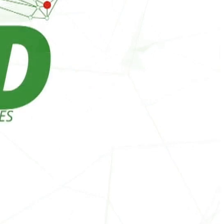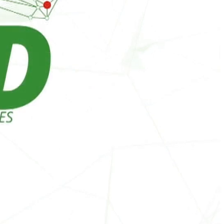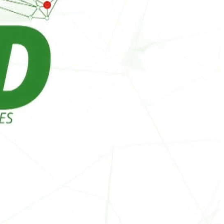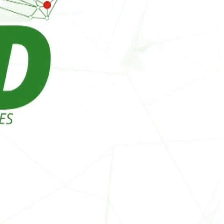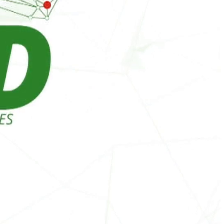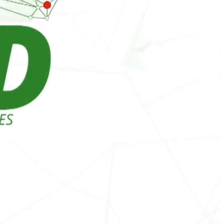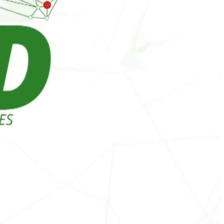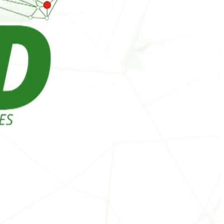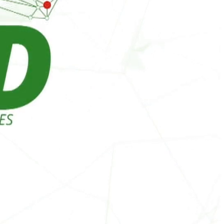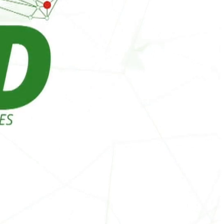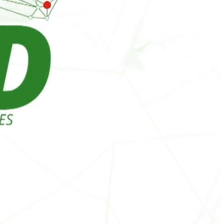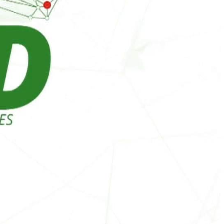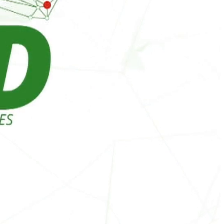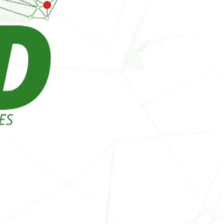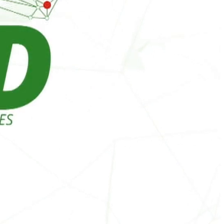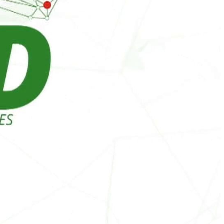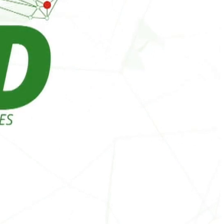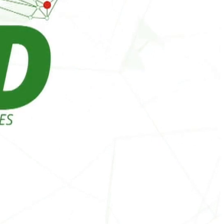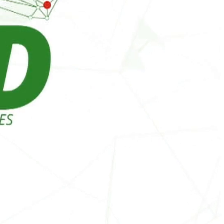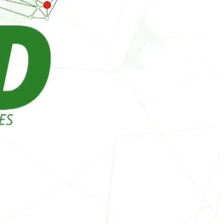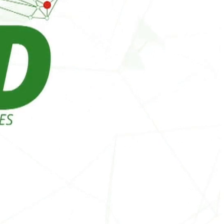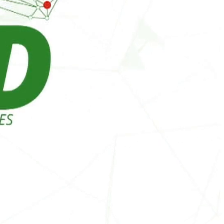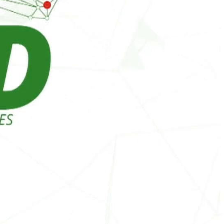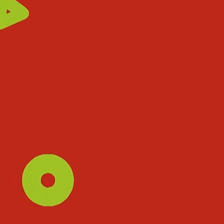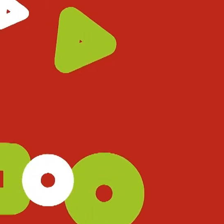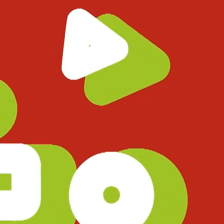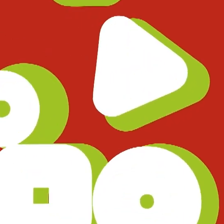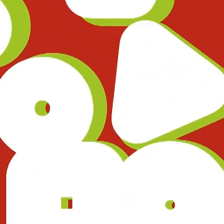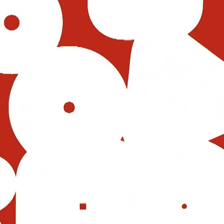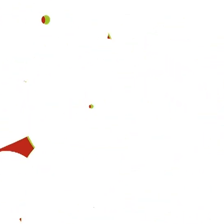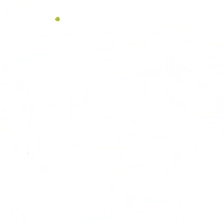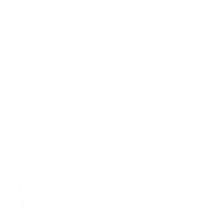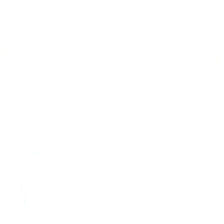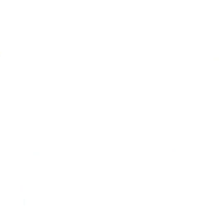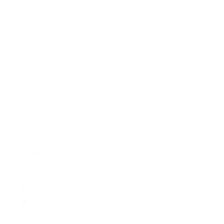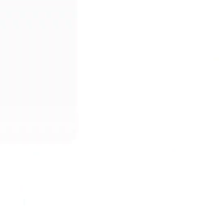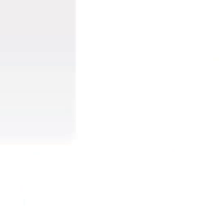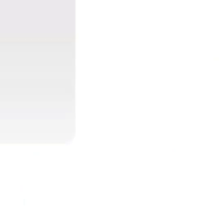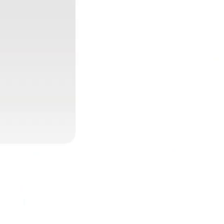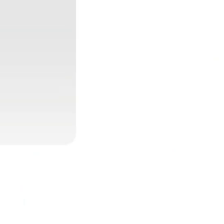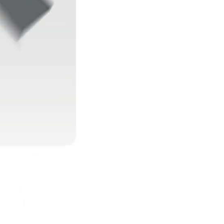Educação à distância, mudando realidades.